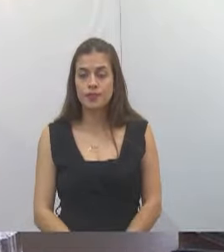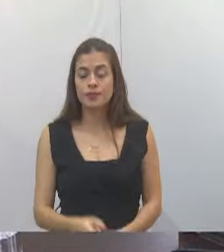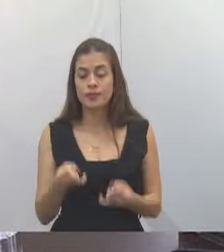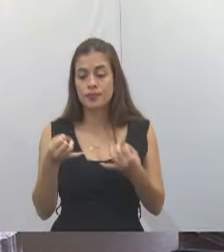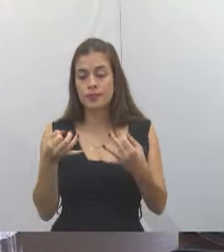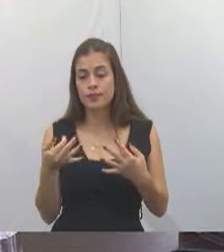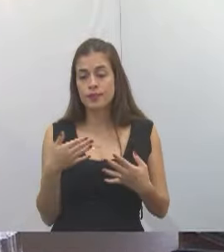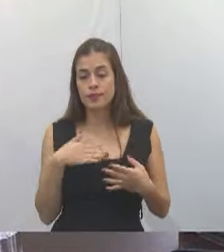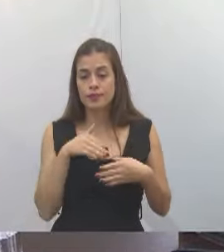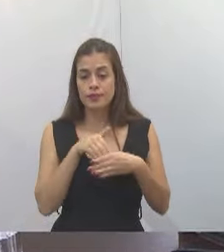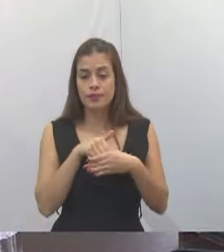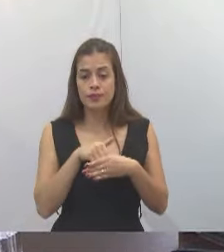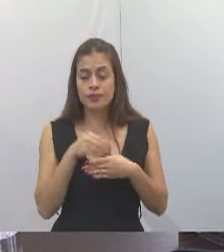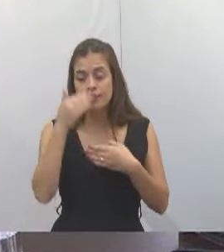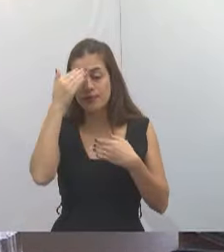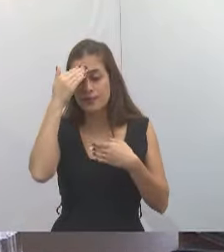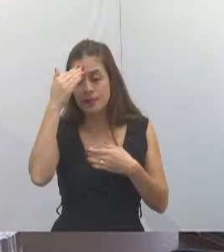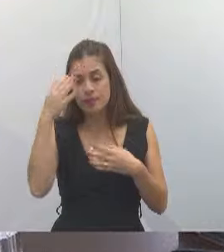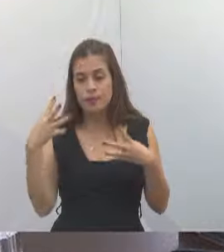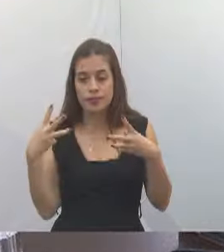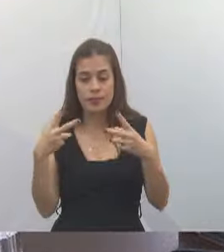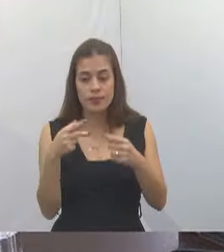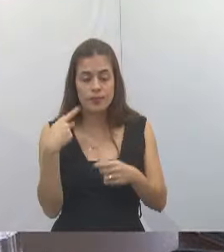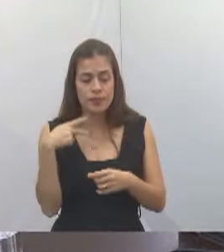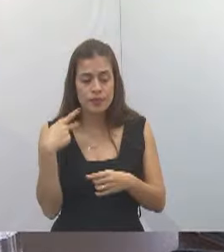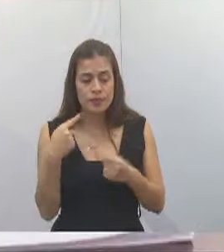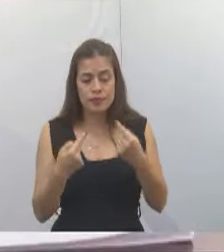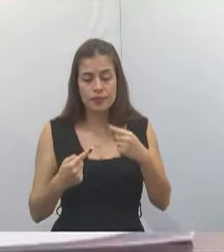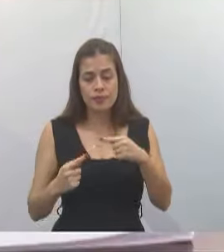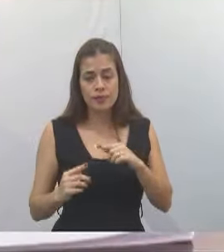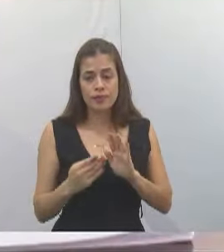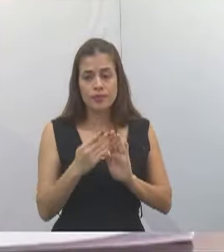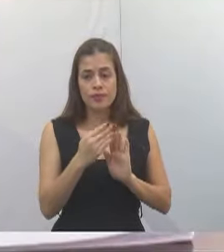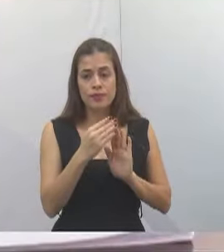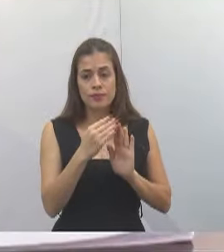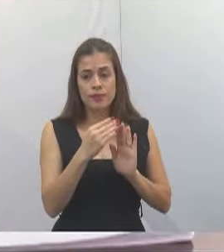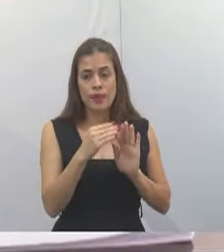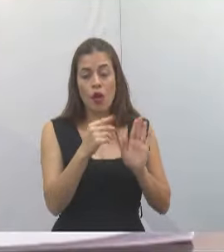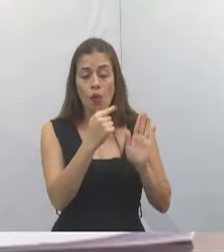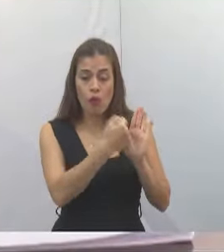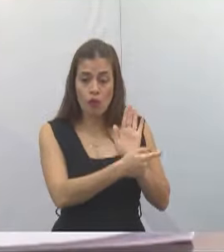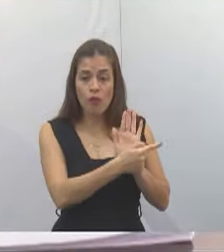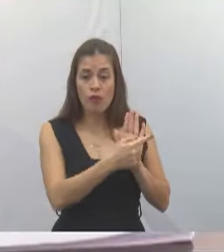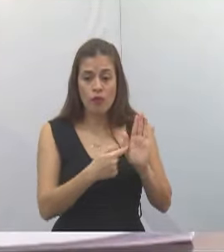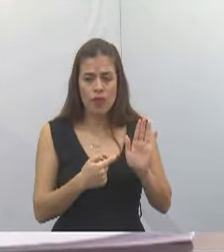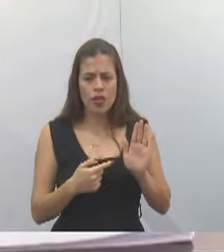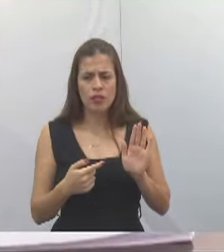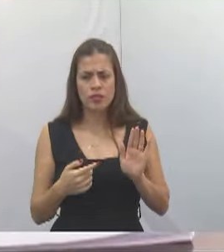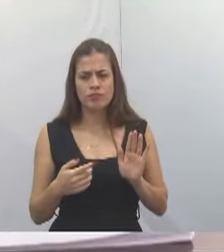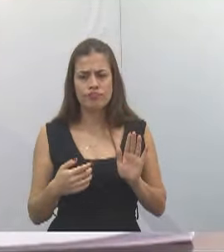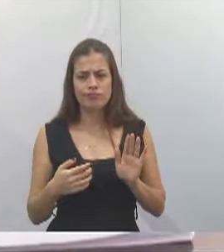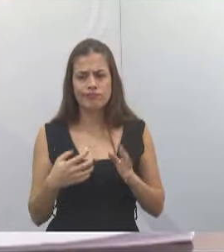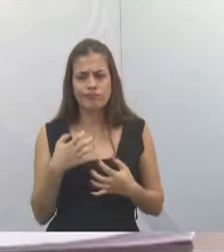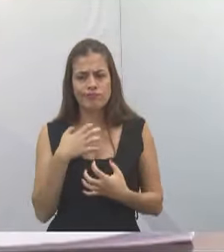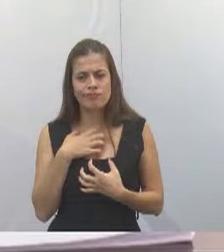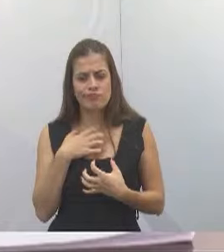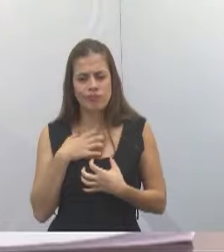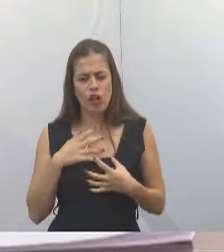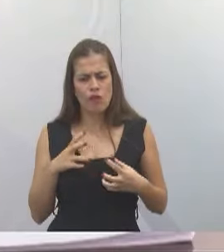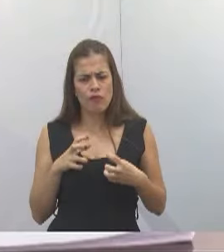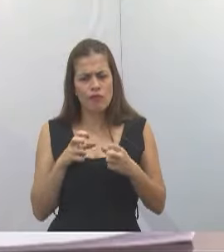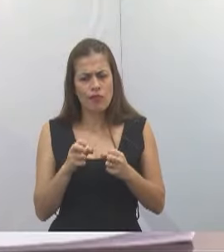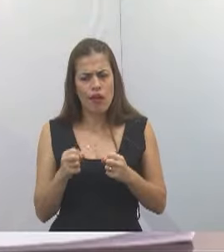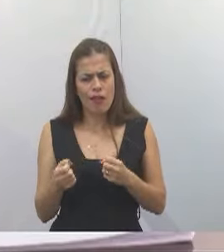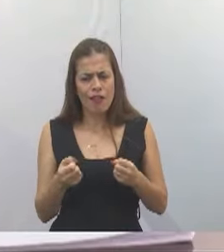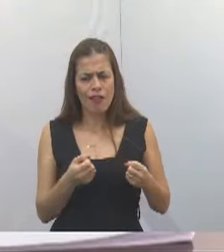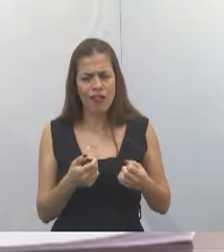Justificando meu voto, obrigada aos vereadores que estão indo contra o veto, porque eu sinto muita firmeza aí quando falam da causa animal,